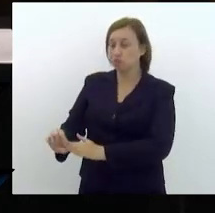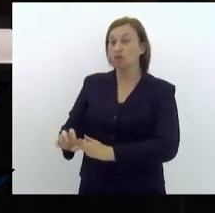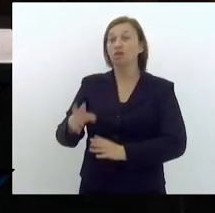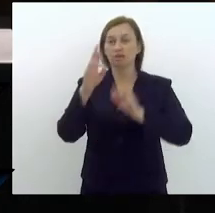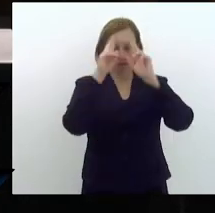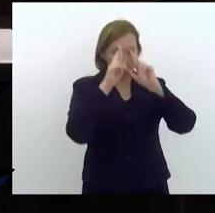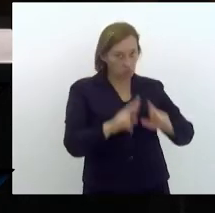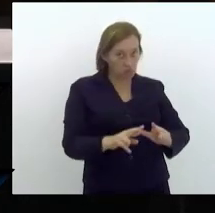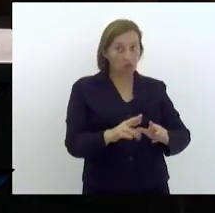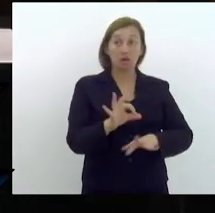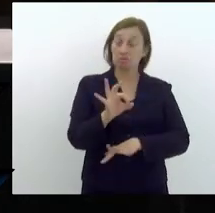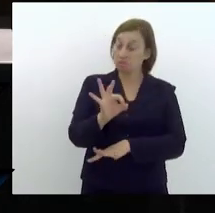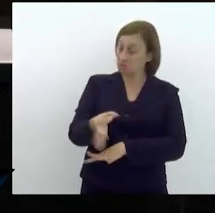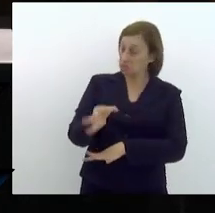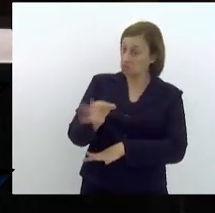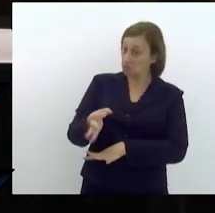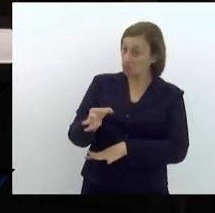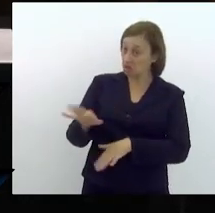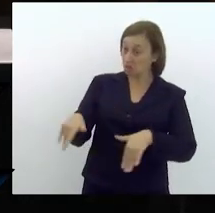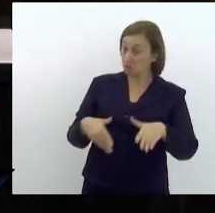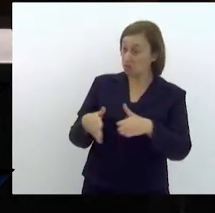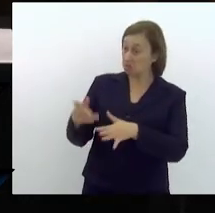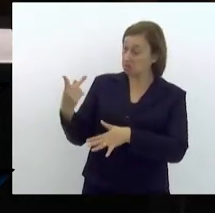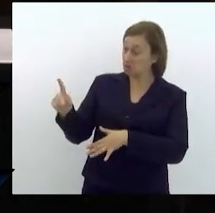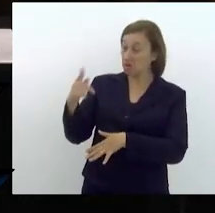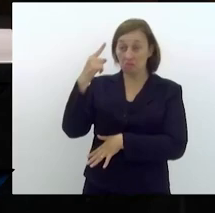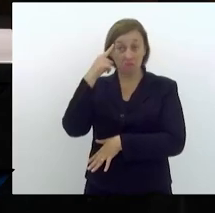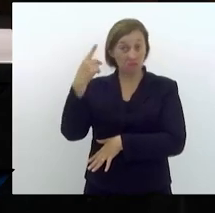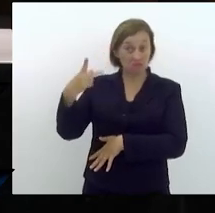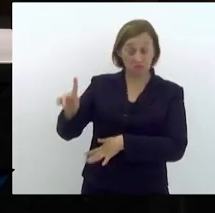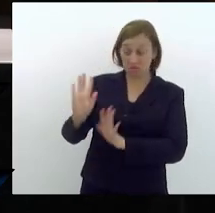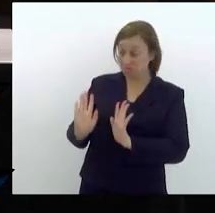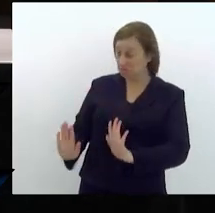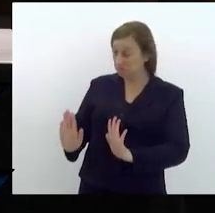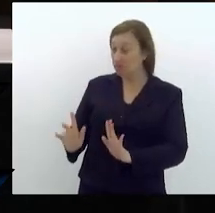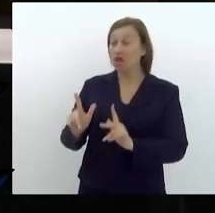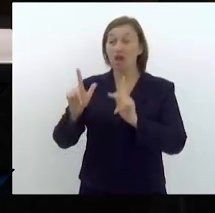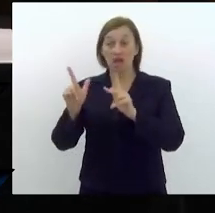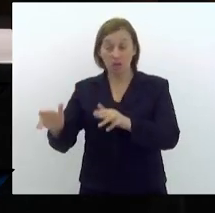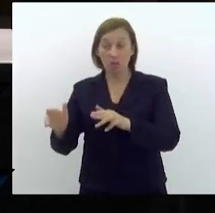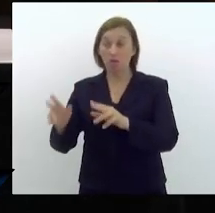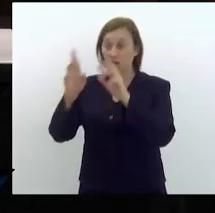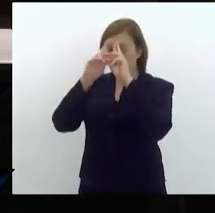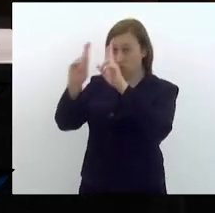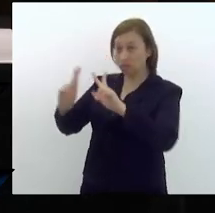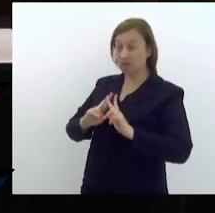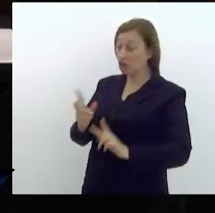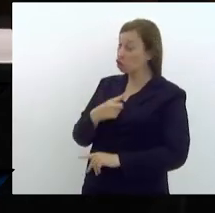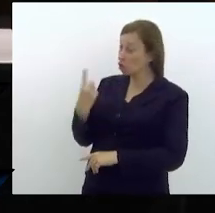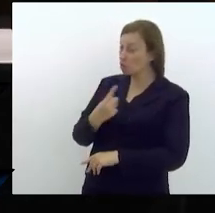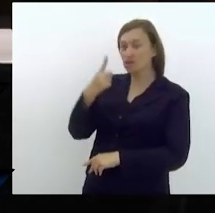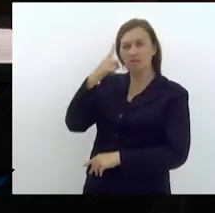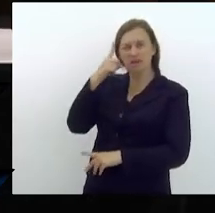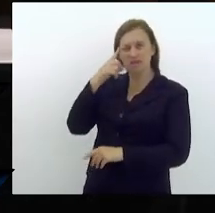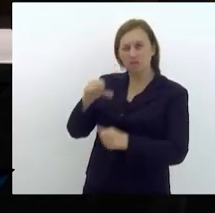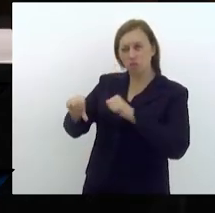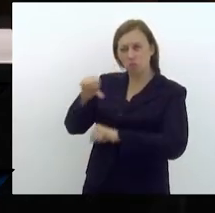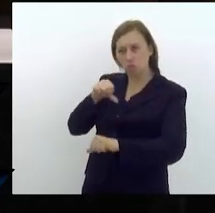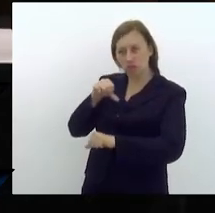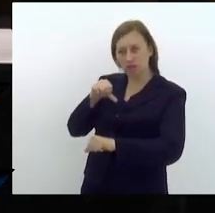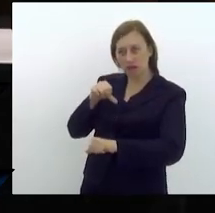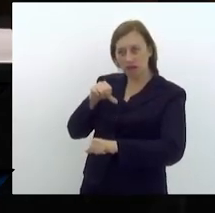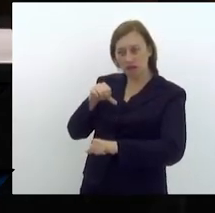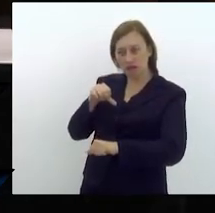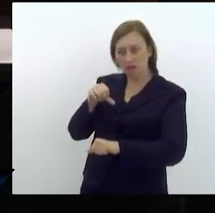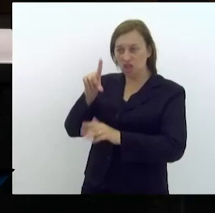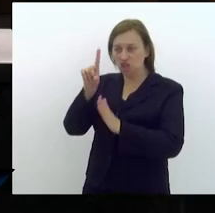Sem dúvida nenhuma é a linha dele é o que ele pensa da mesma forma que eles têm que respeitar nós que pensamos ao contrário Nós pensamos